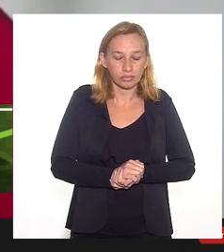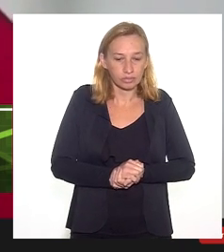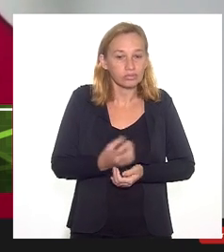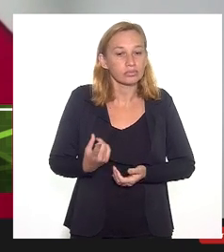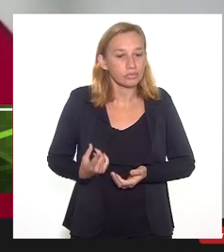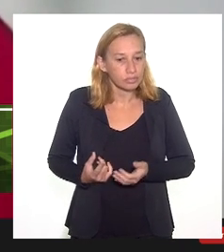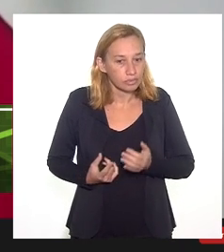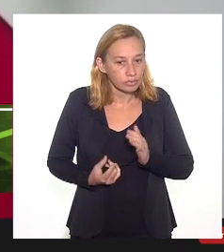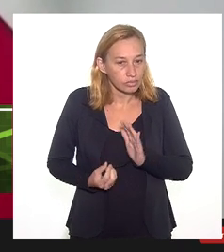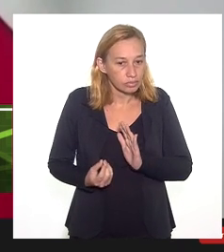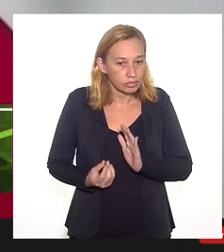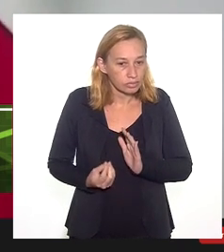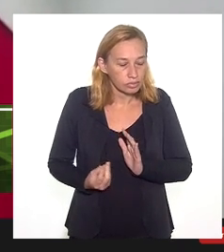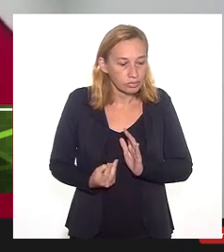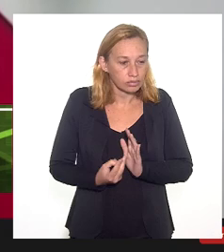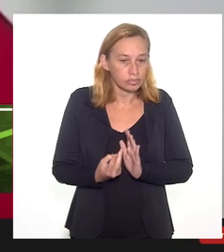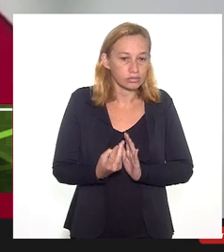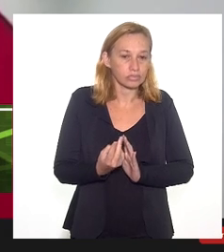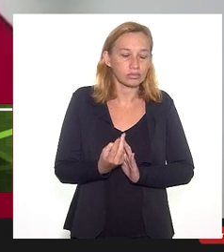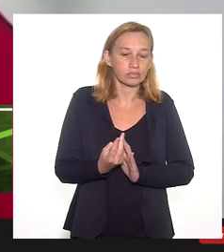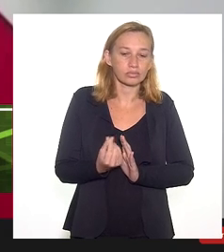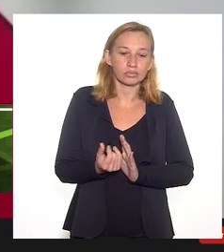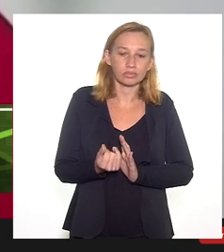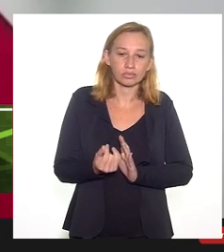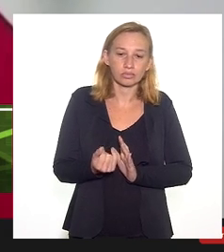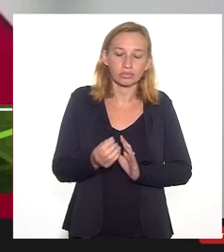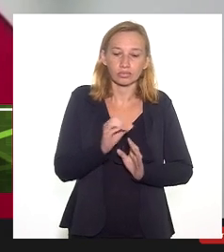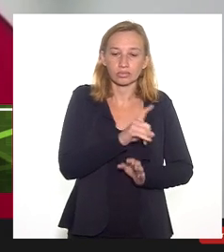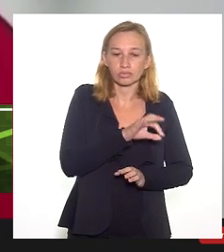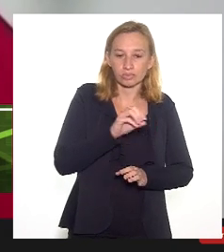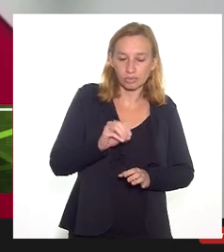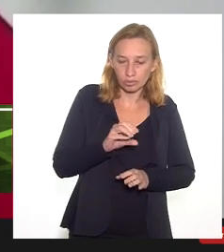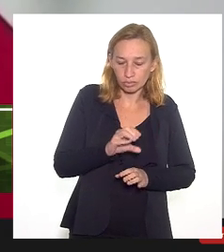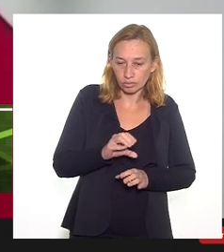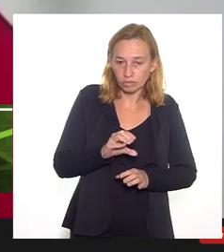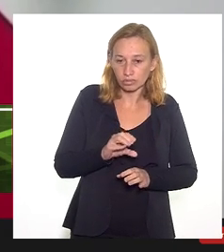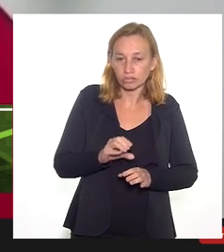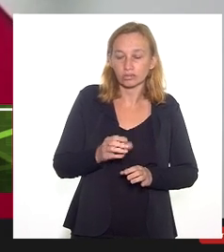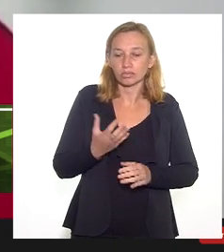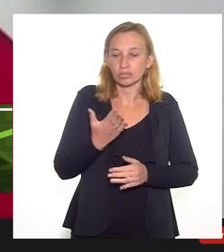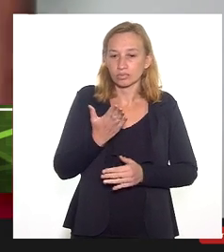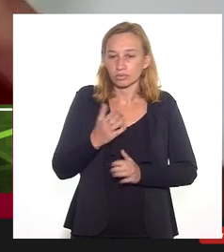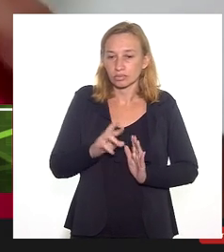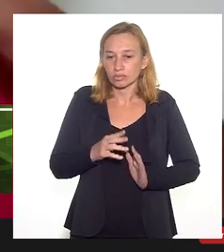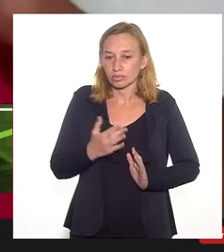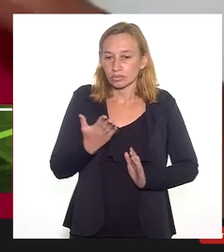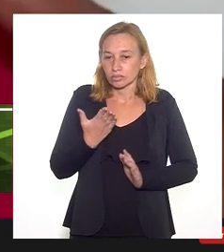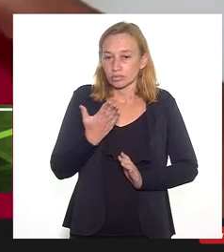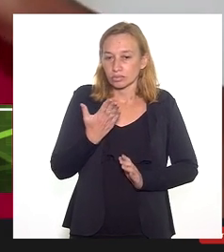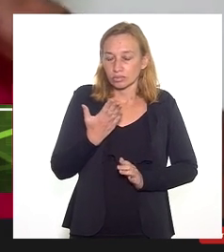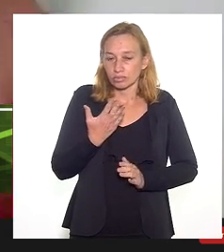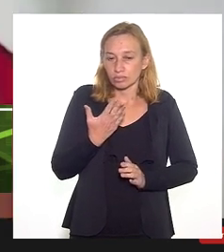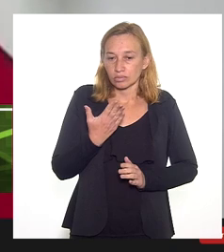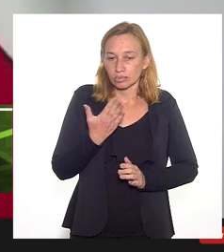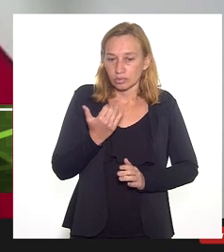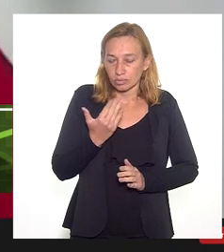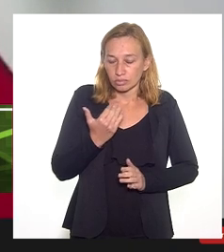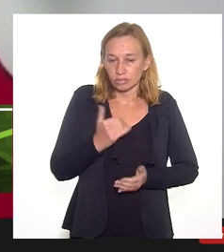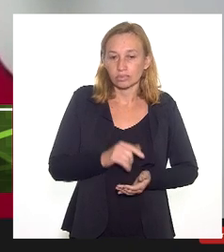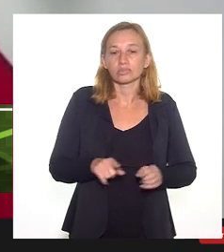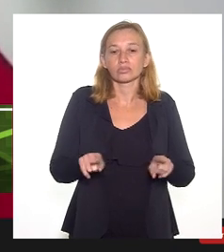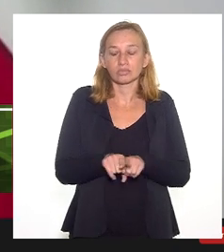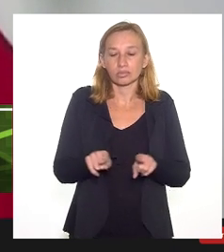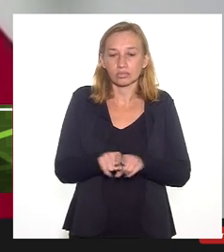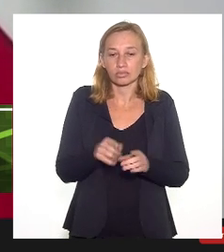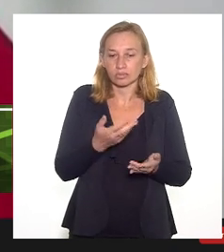valores de atualização praticados pela SEDUC com relação auxílio alimentação recuperação de perdas salariais manutenção de